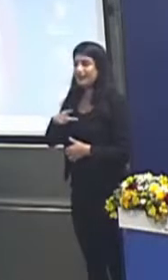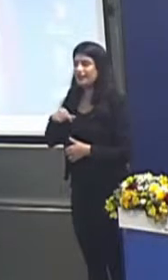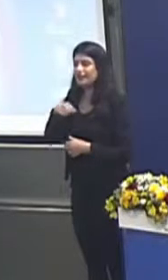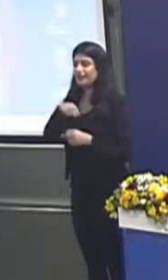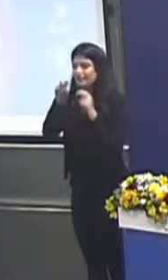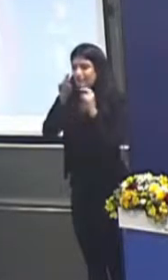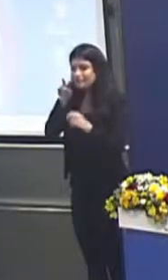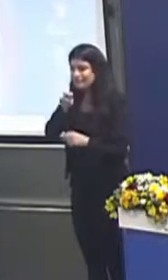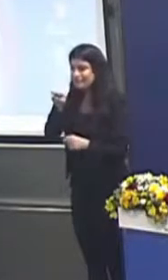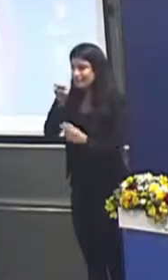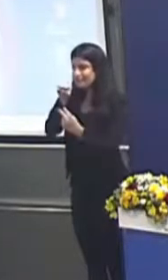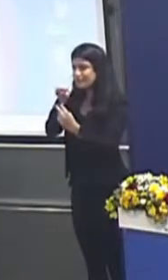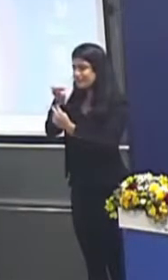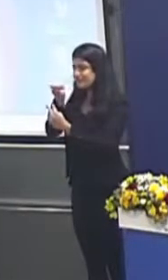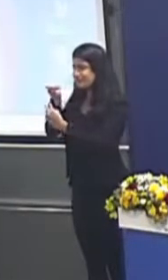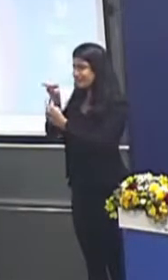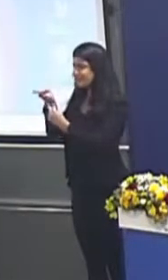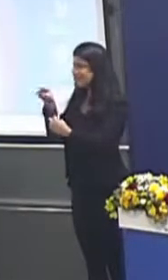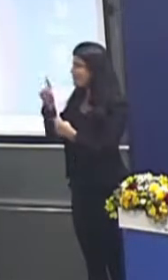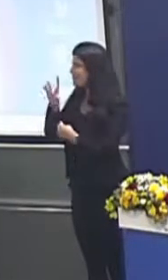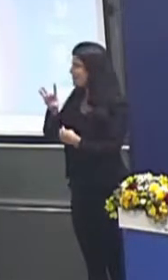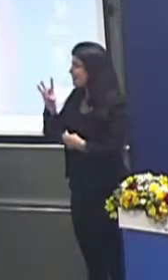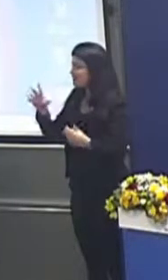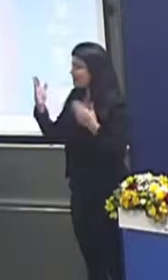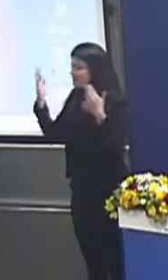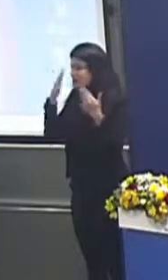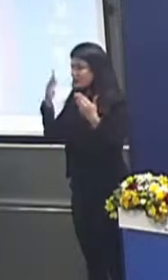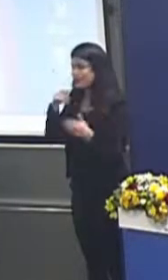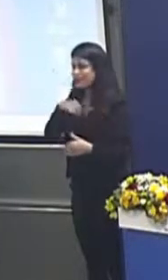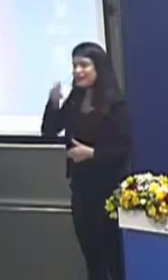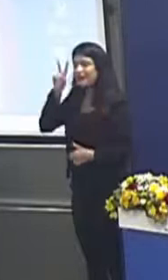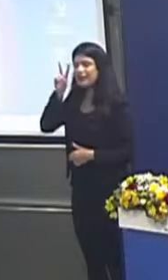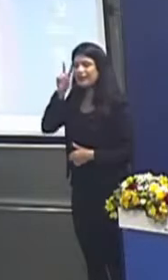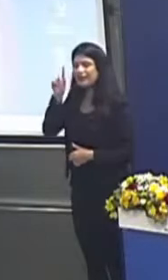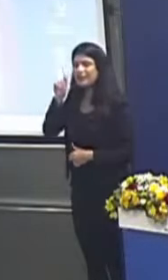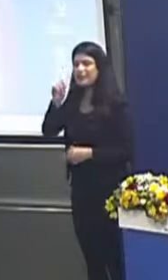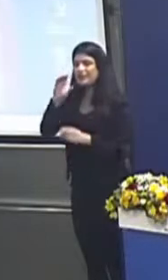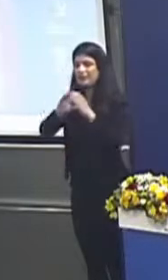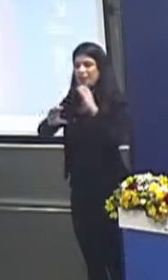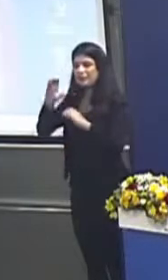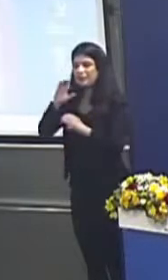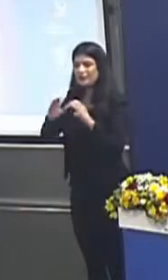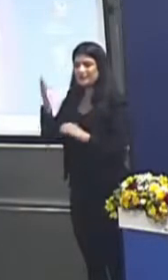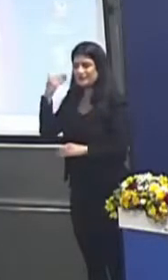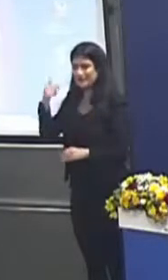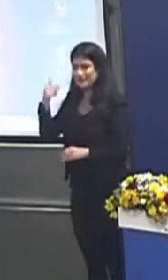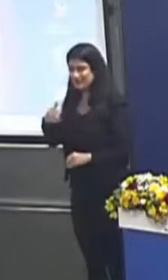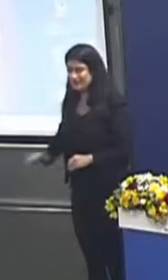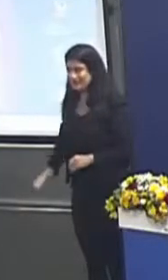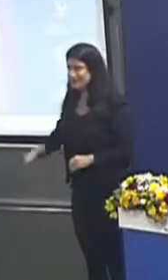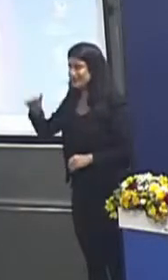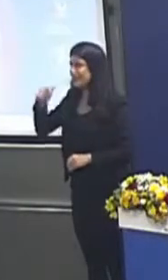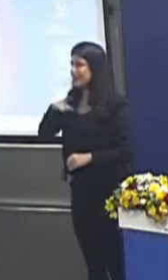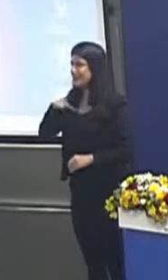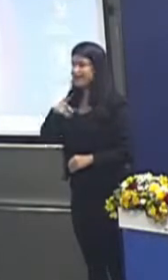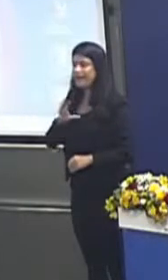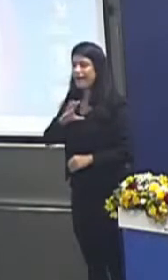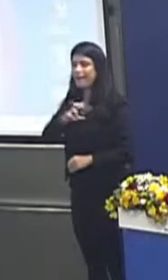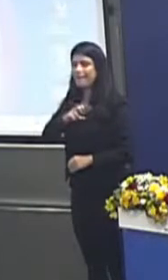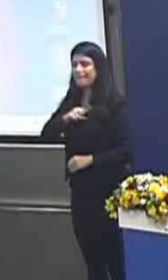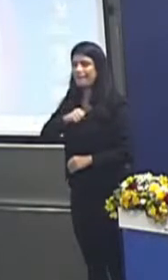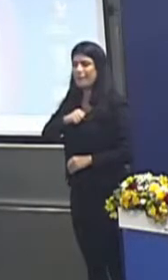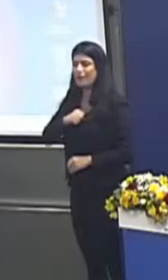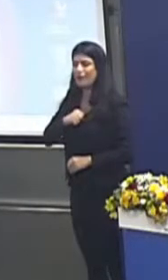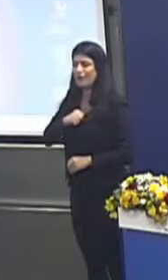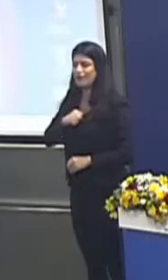de vocês, psicólogas e psicólogos, e me lembrava muito de uma música da infância que tinha uma frase que dizia assim, que todo amor termina